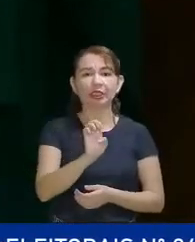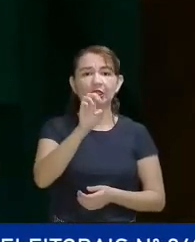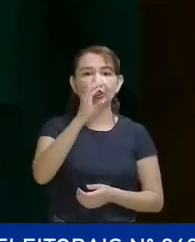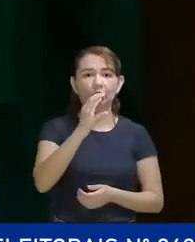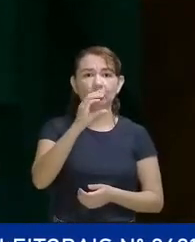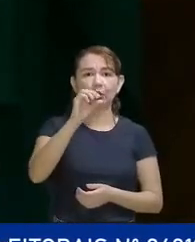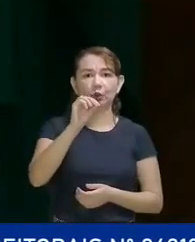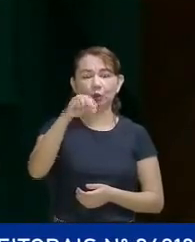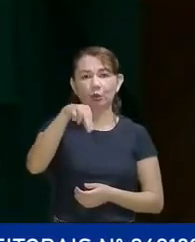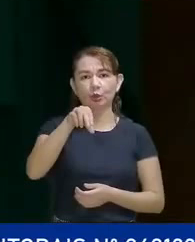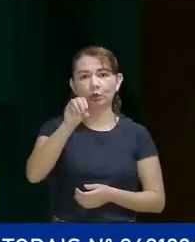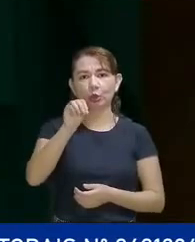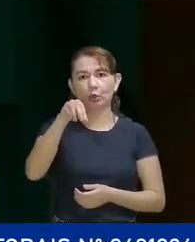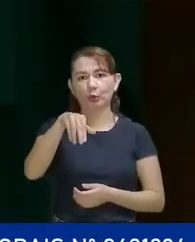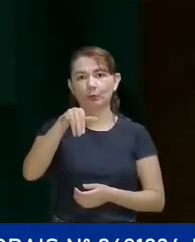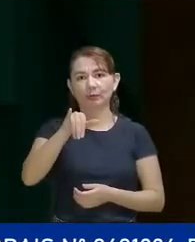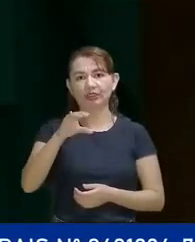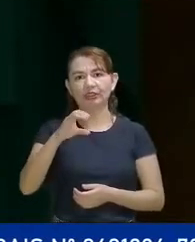qual vou tratar.